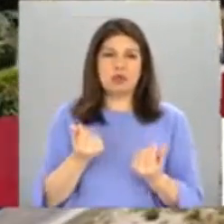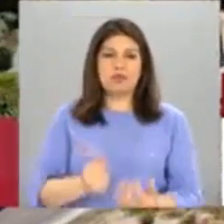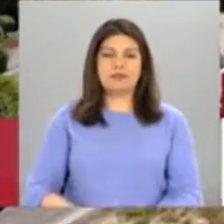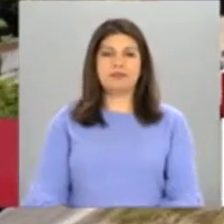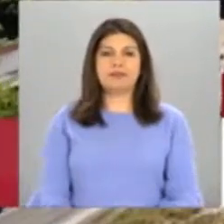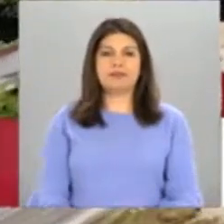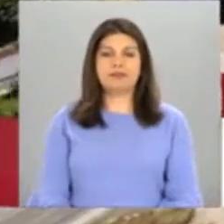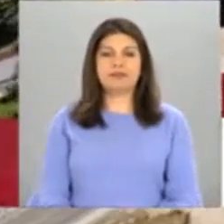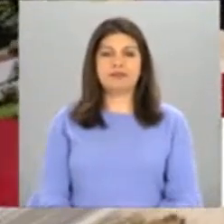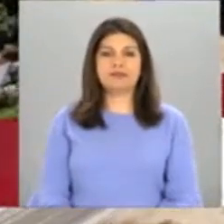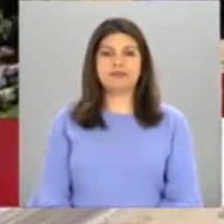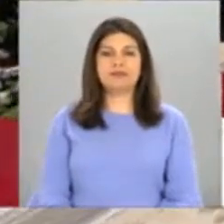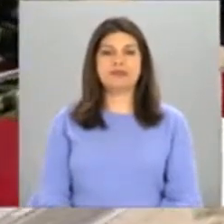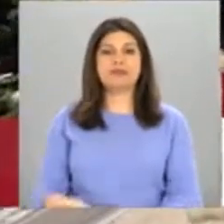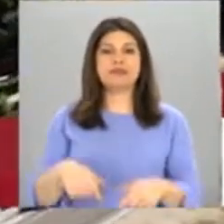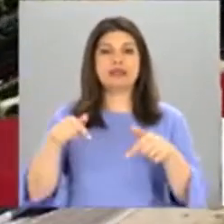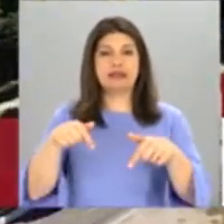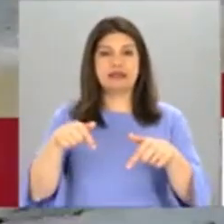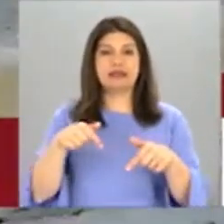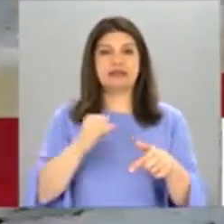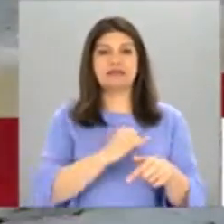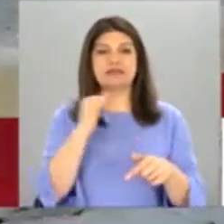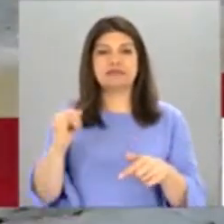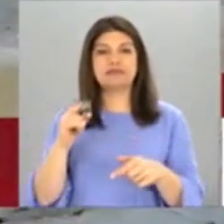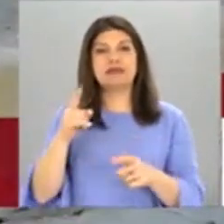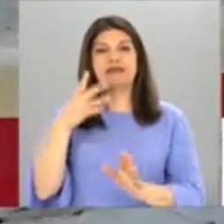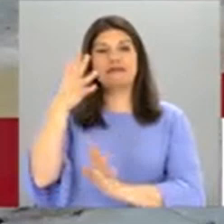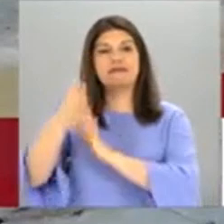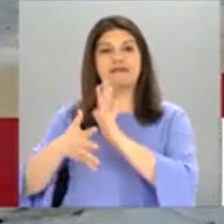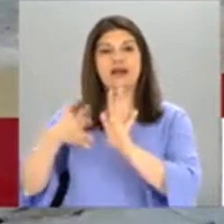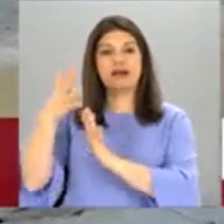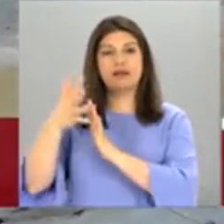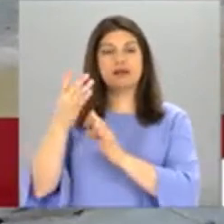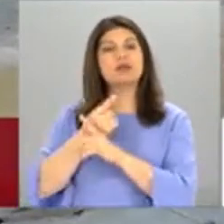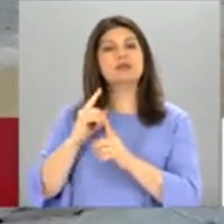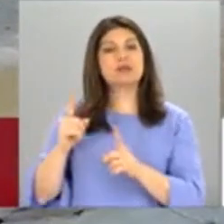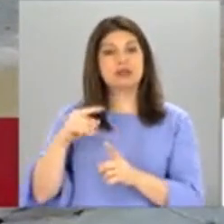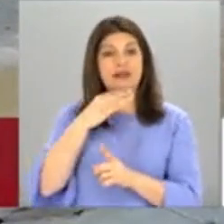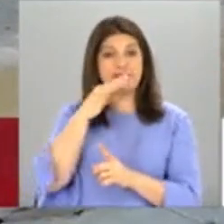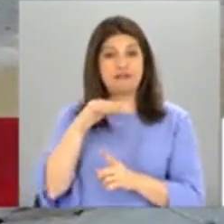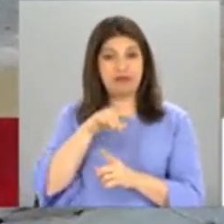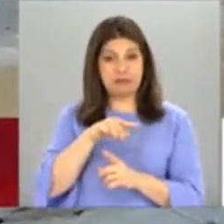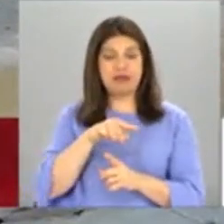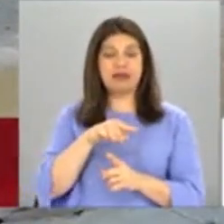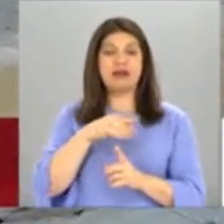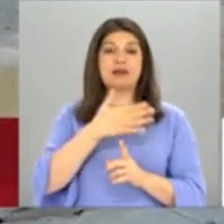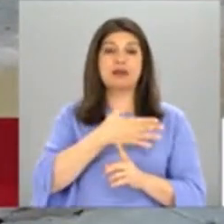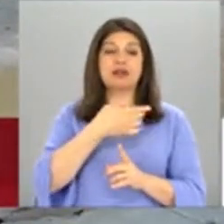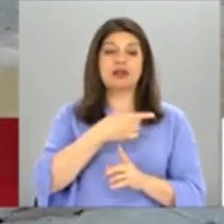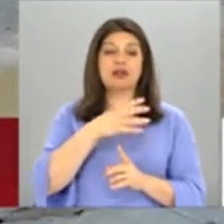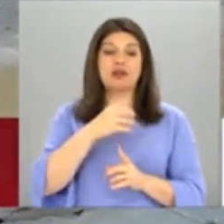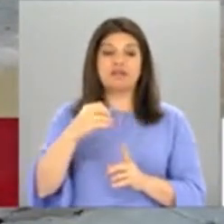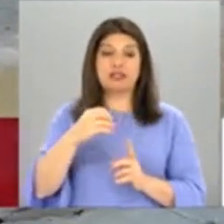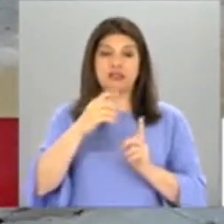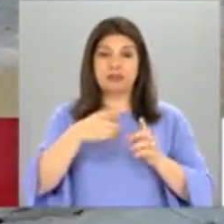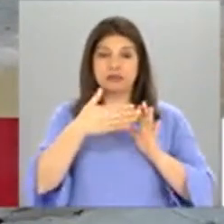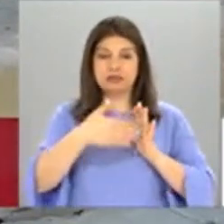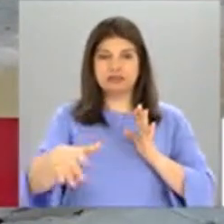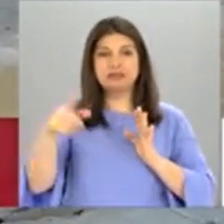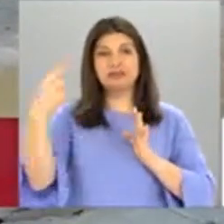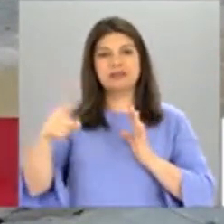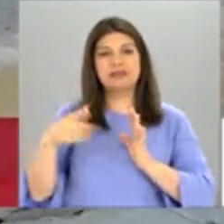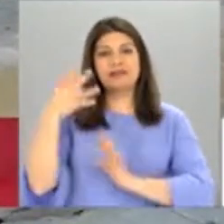Aqui documenta justamente uma fábrica. E fábrica porquê? Porque esta família, desde 1900, que tinha uma